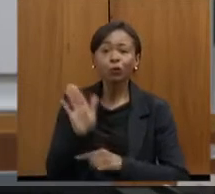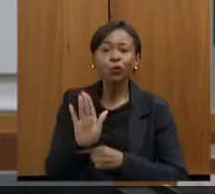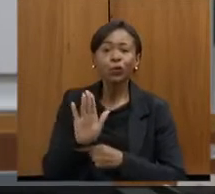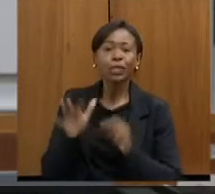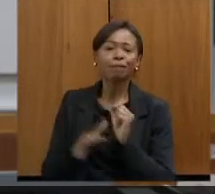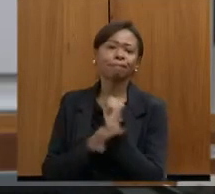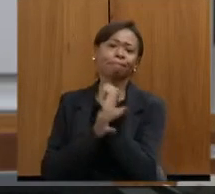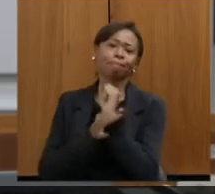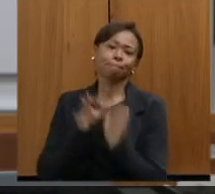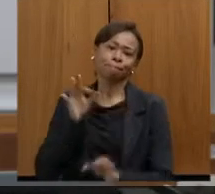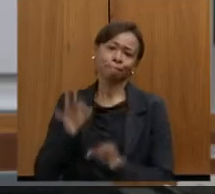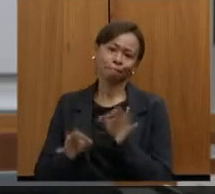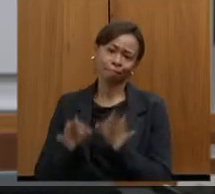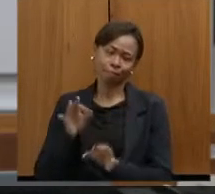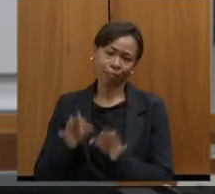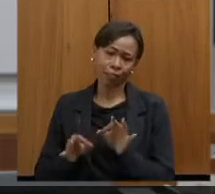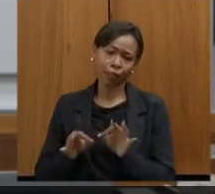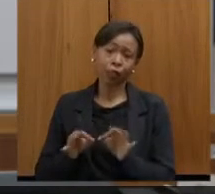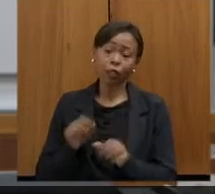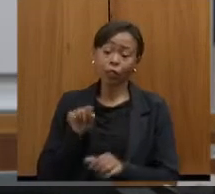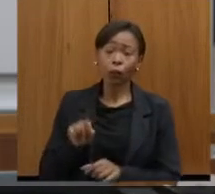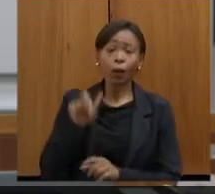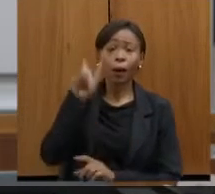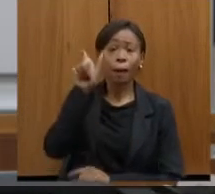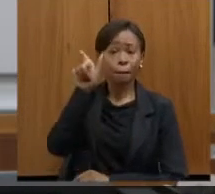ela permite que aquele beneficiário